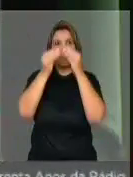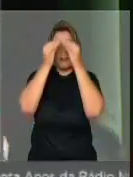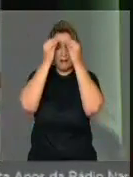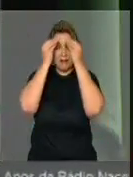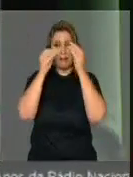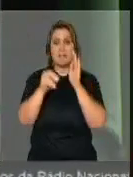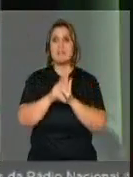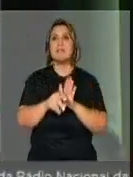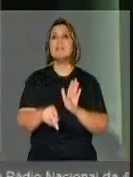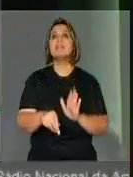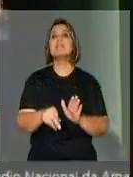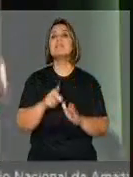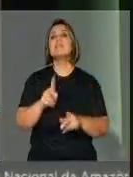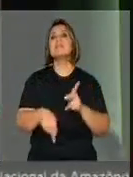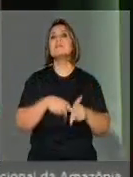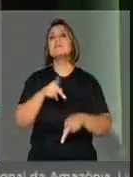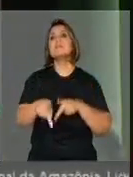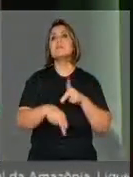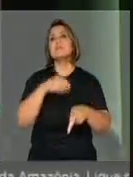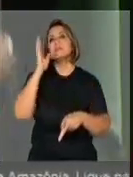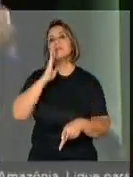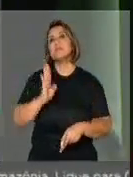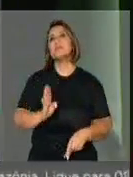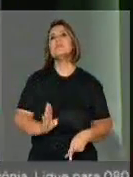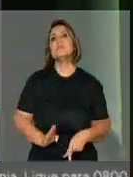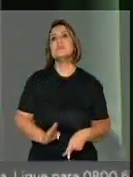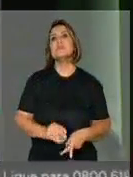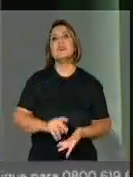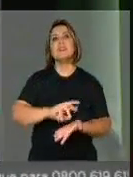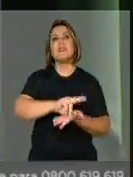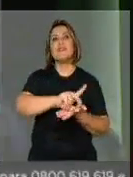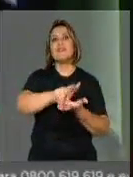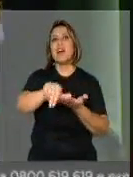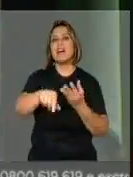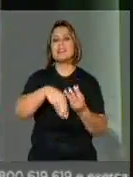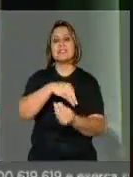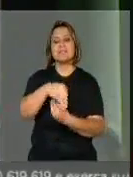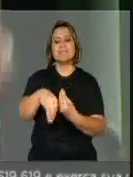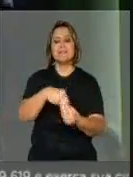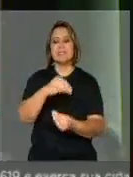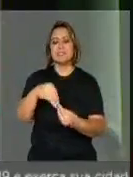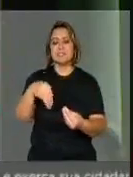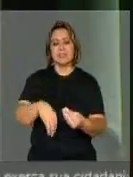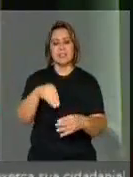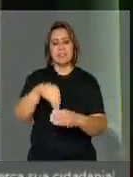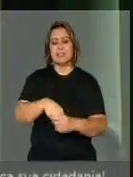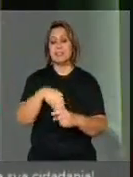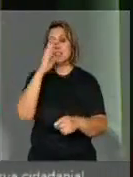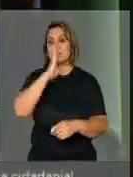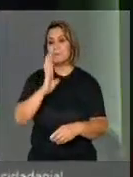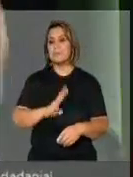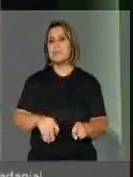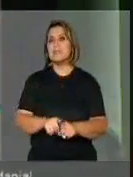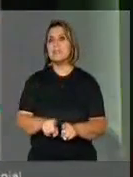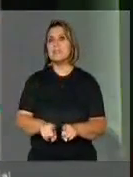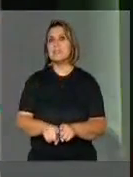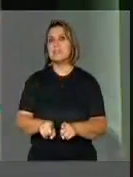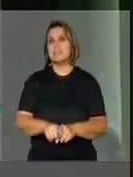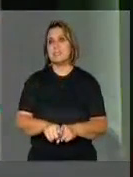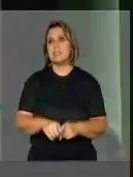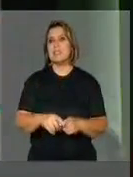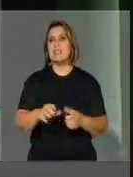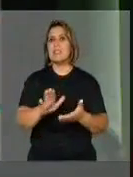como povo brasileiro, um povo e vários povos, uma nação e várias nações. Isso agride